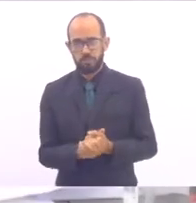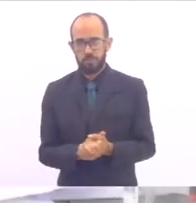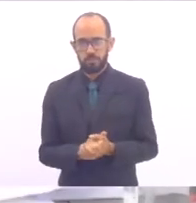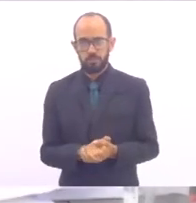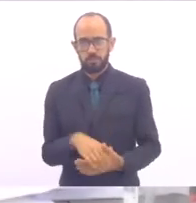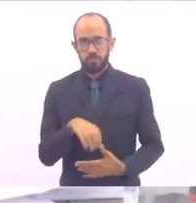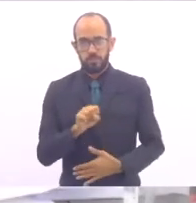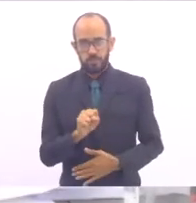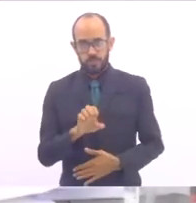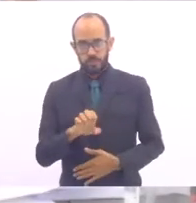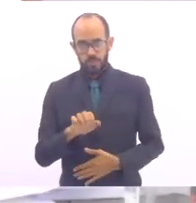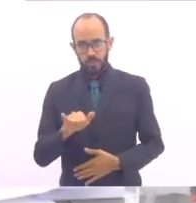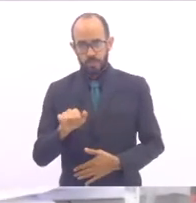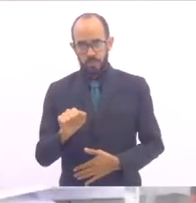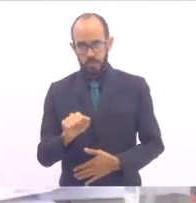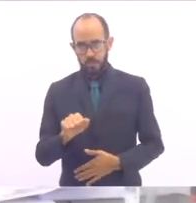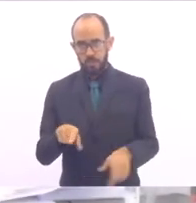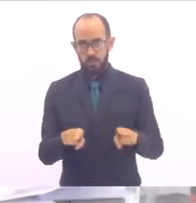CEA e INEA, se